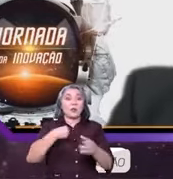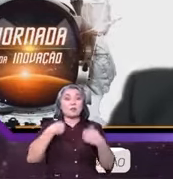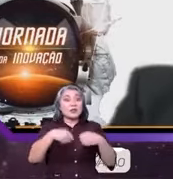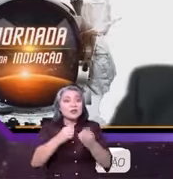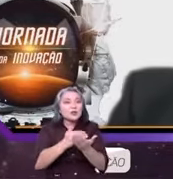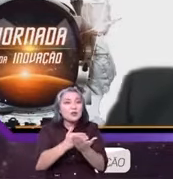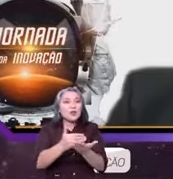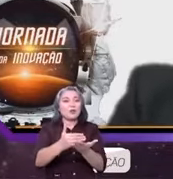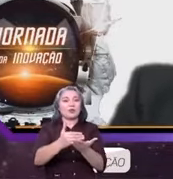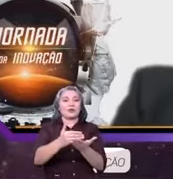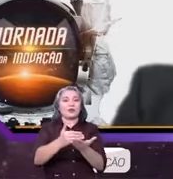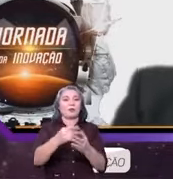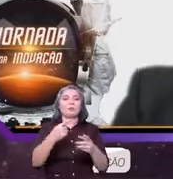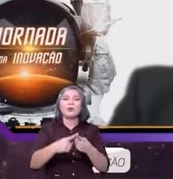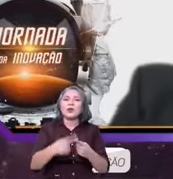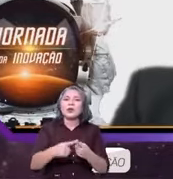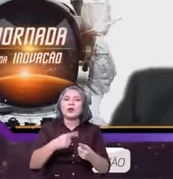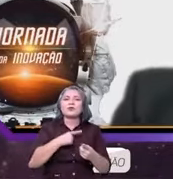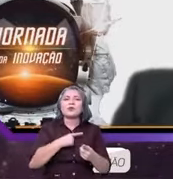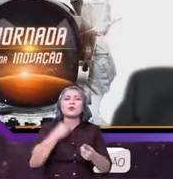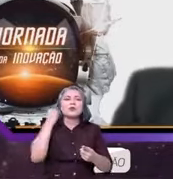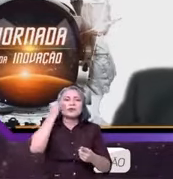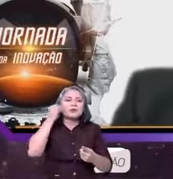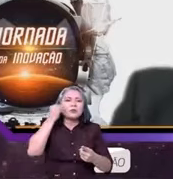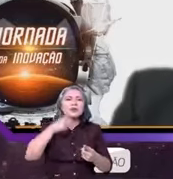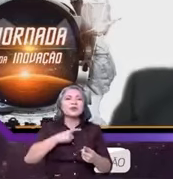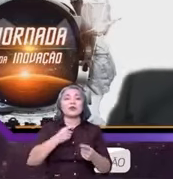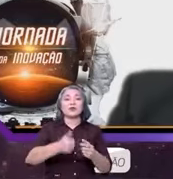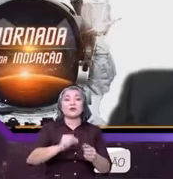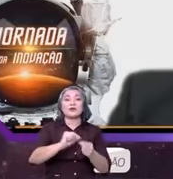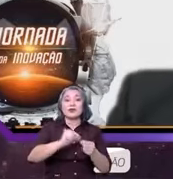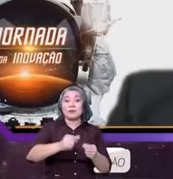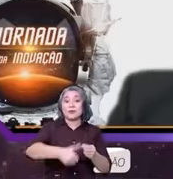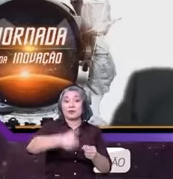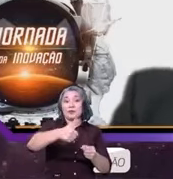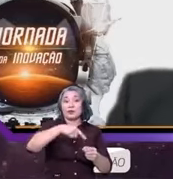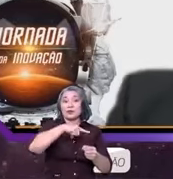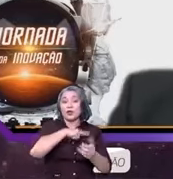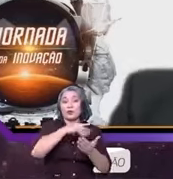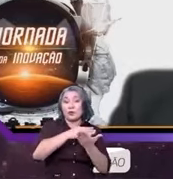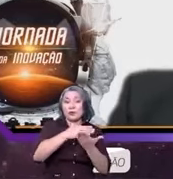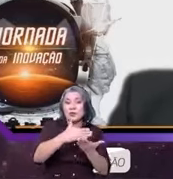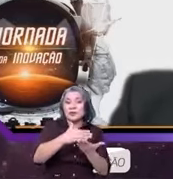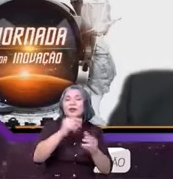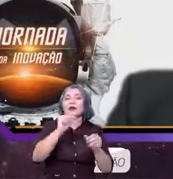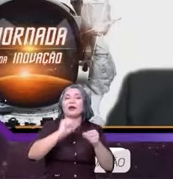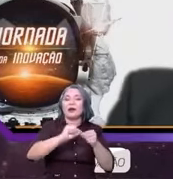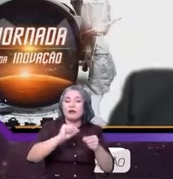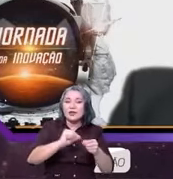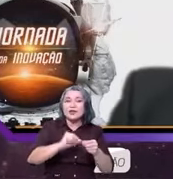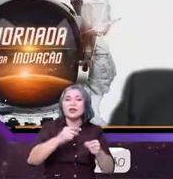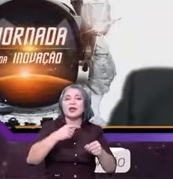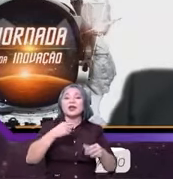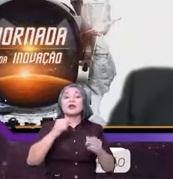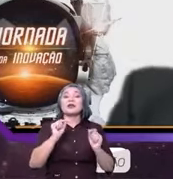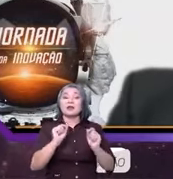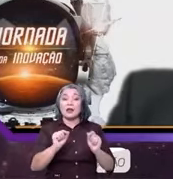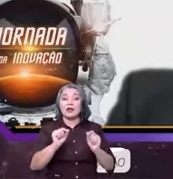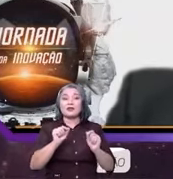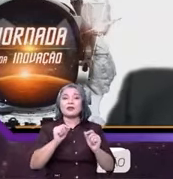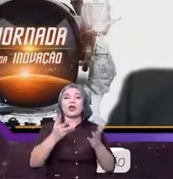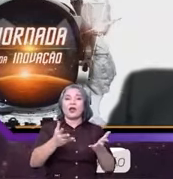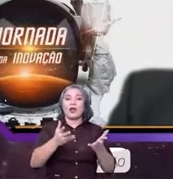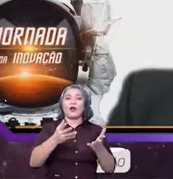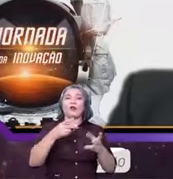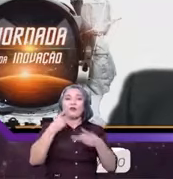a arriscar, por quê? Eu só vou experimentar se eu fizer a primeira vez. Então, eu tenho que começar a fazer isso, e aí é onde... Eu volto